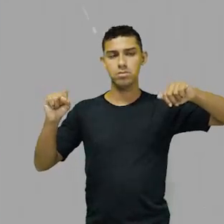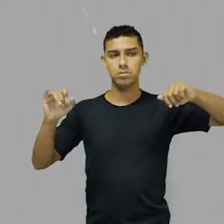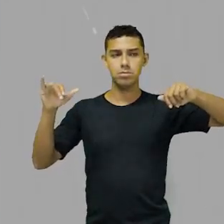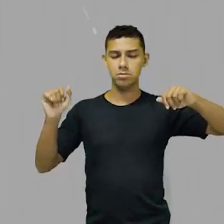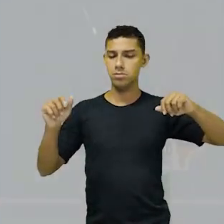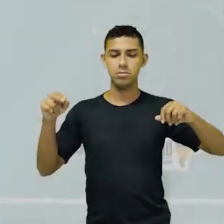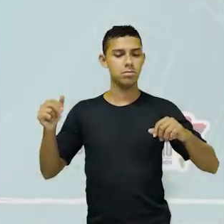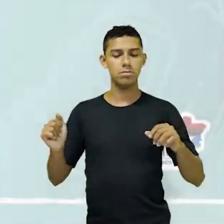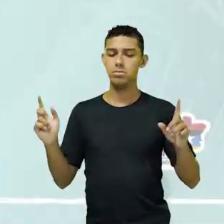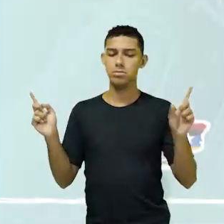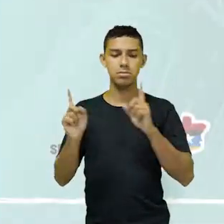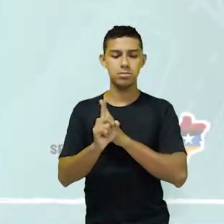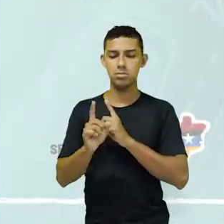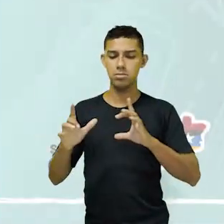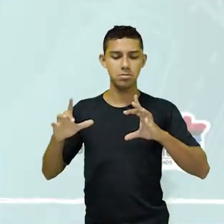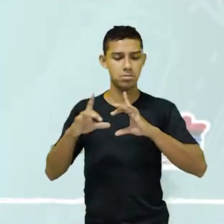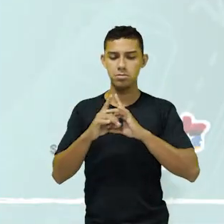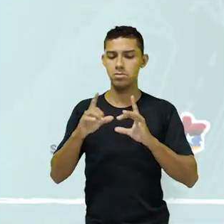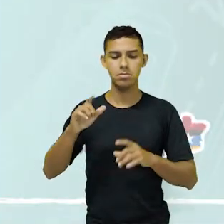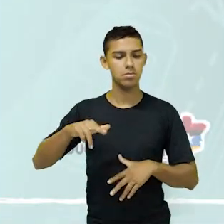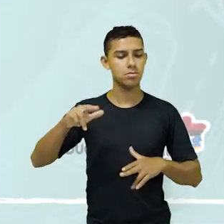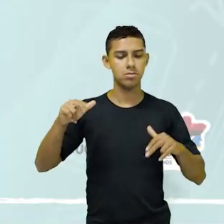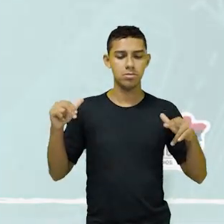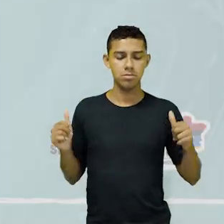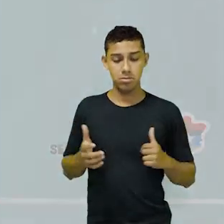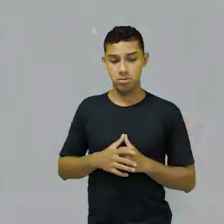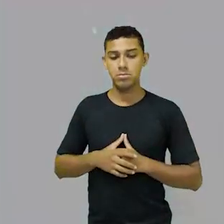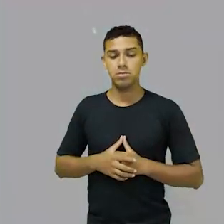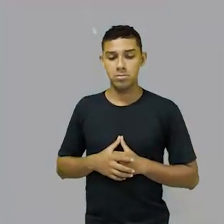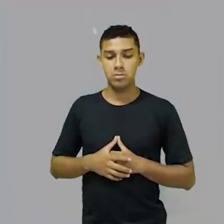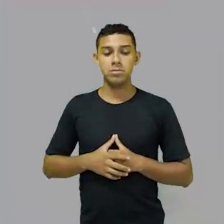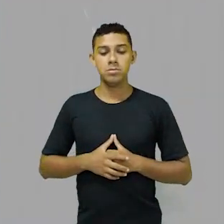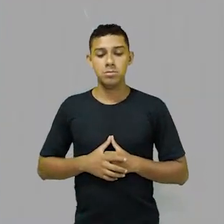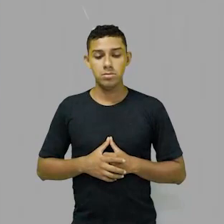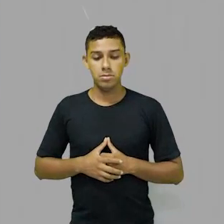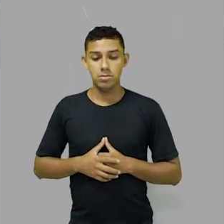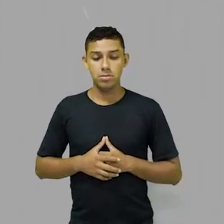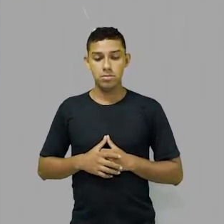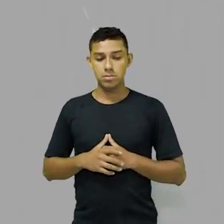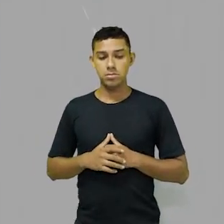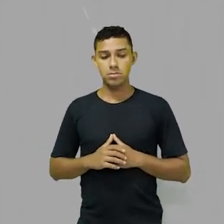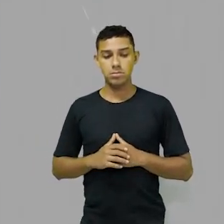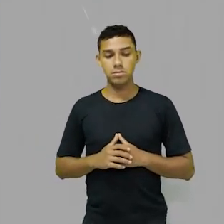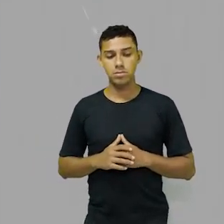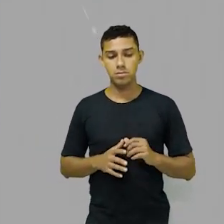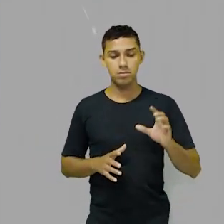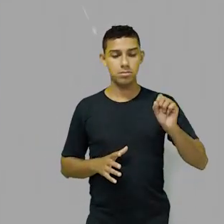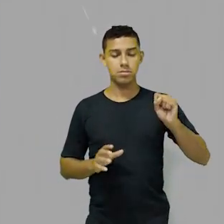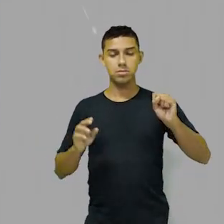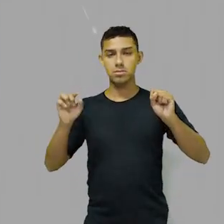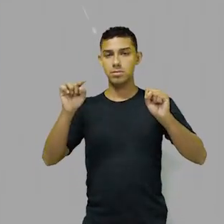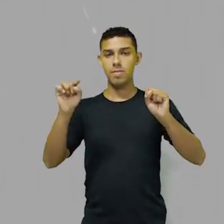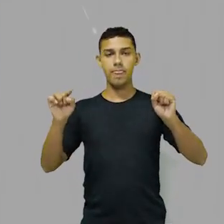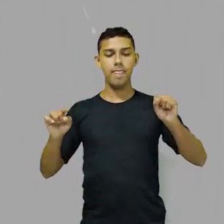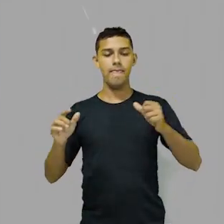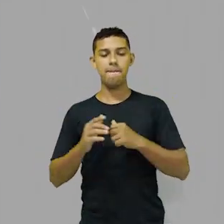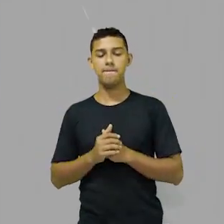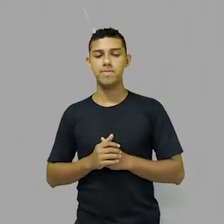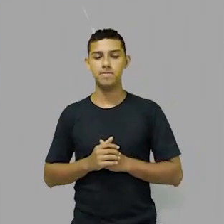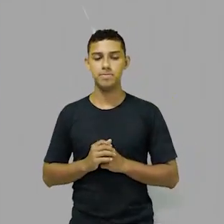citosina. Também não. Nunca citosina se liga com timina. Citosina só se liga com guanina.